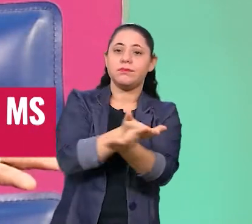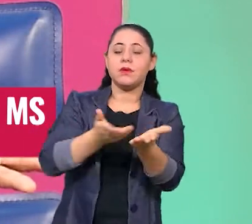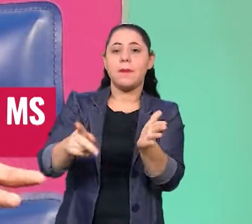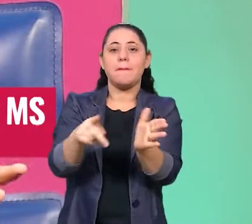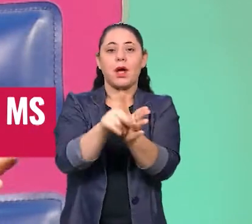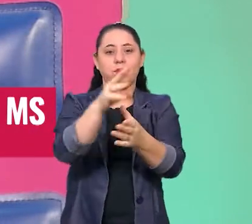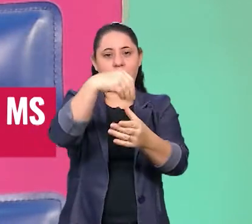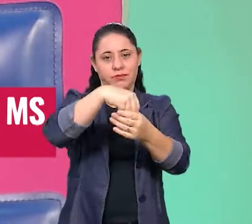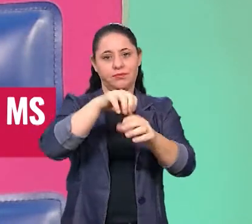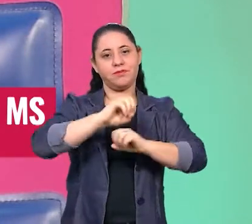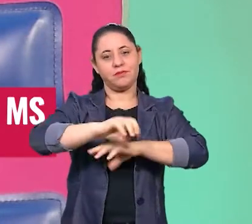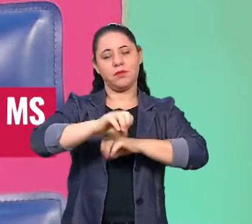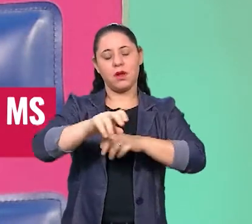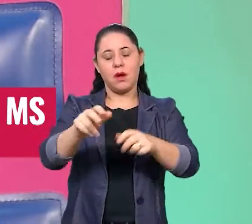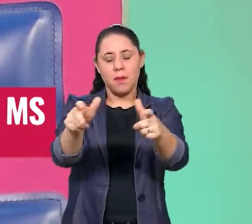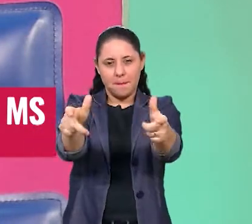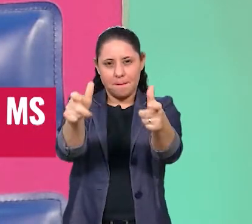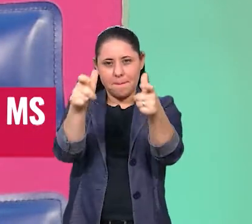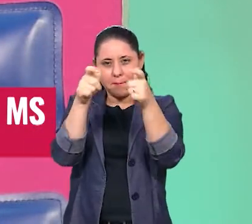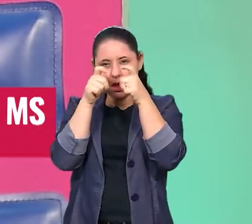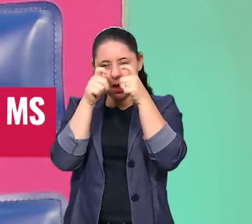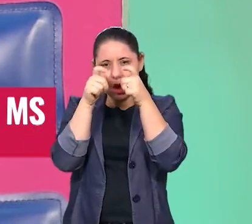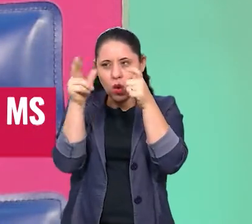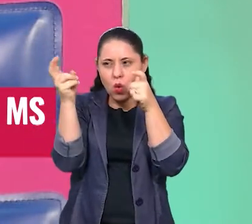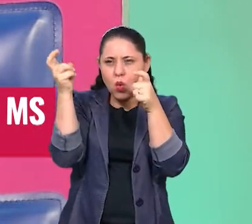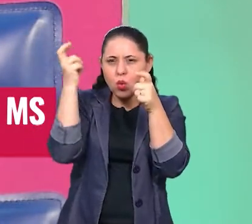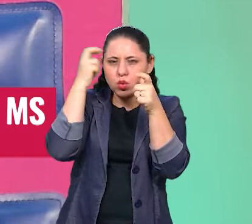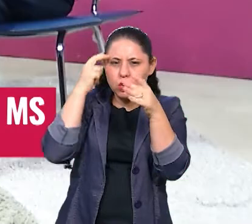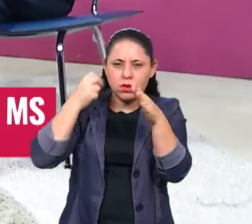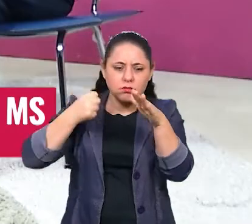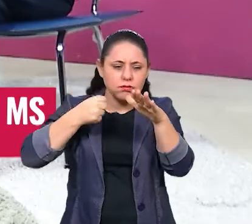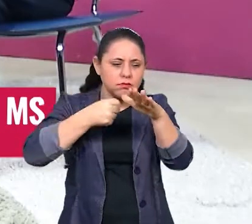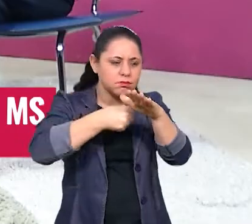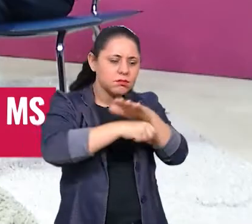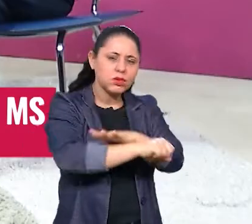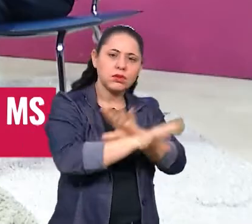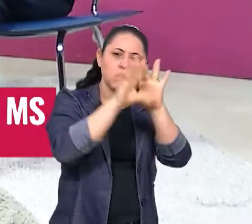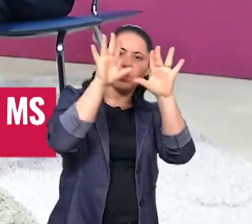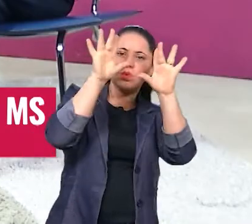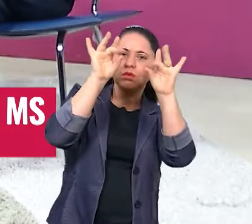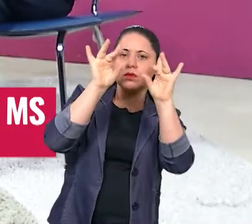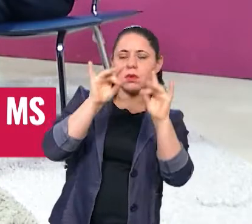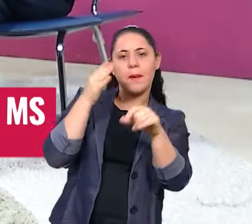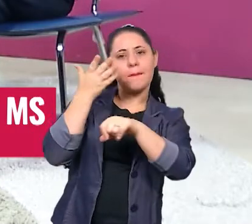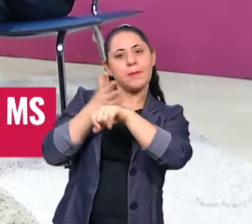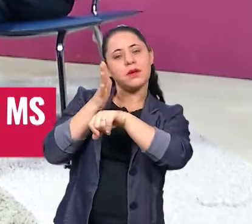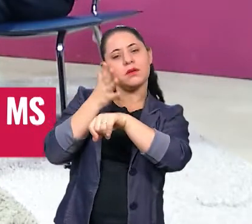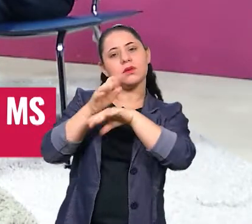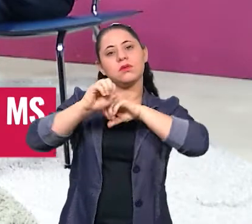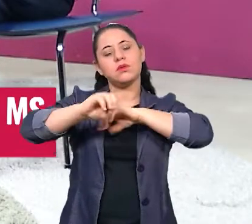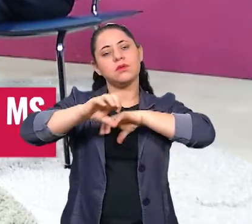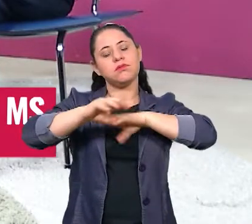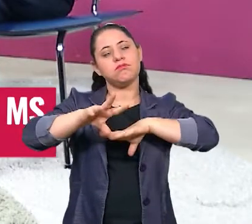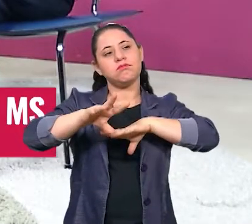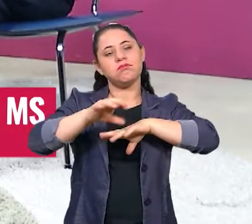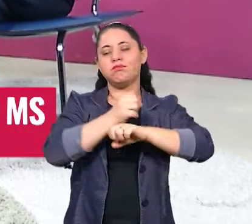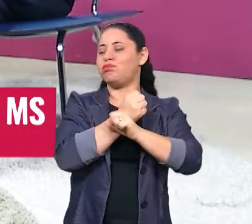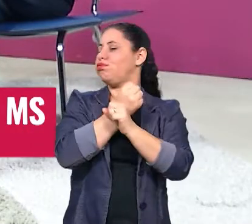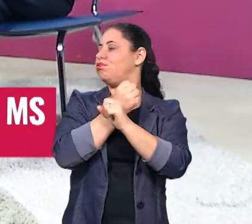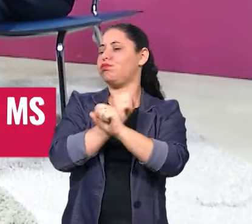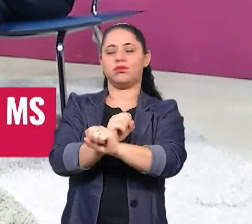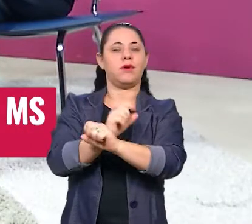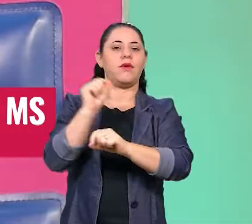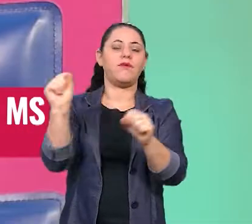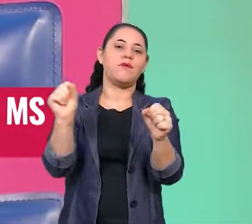com a educação, aí você percebe que sem a cultura inserida no contexto da prática educativa é